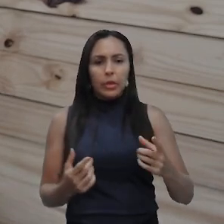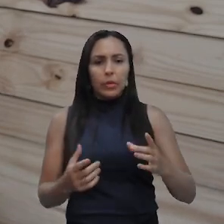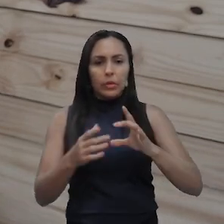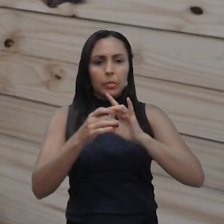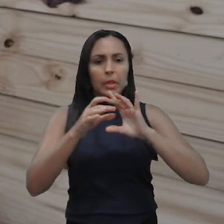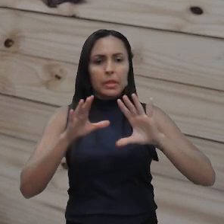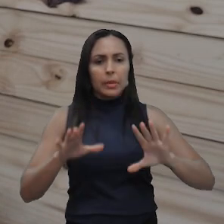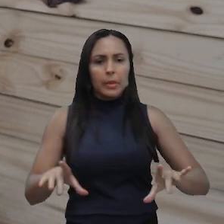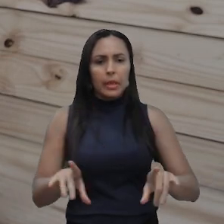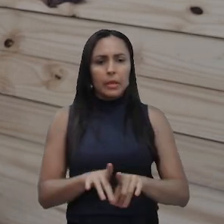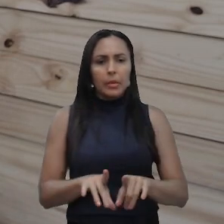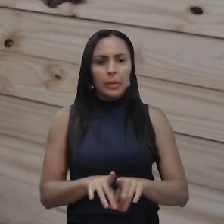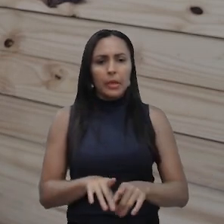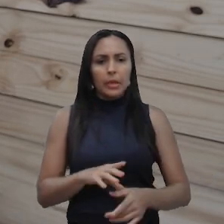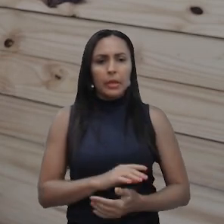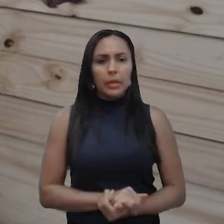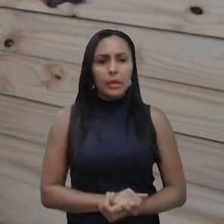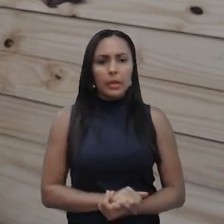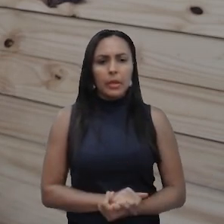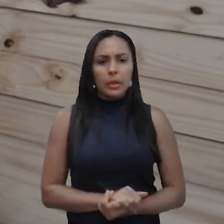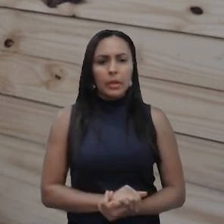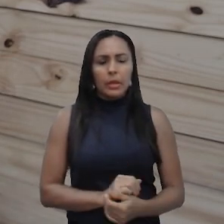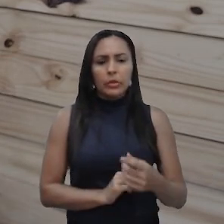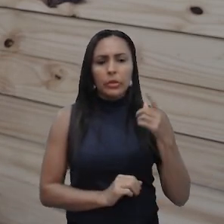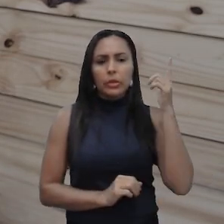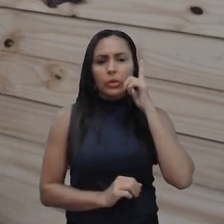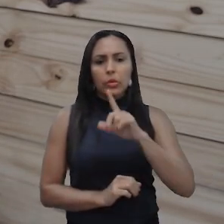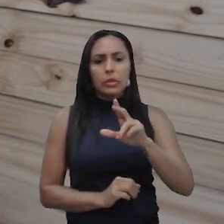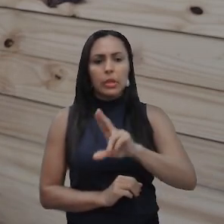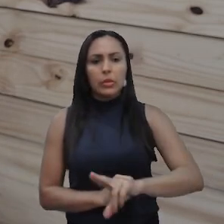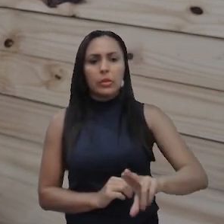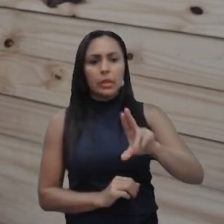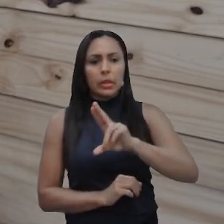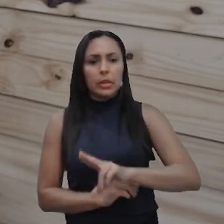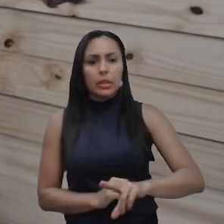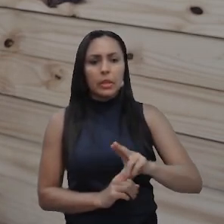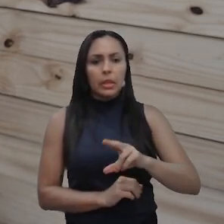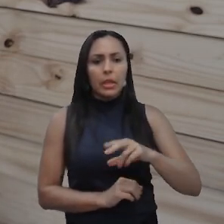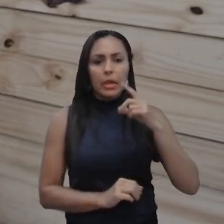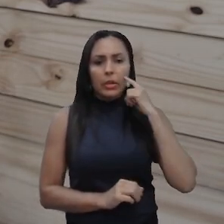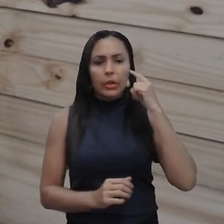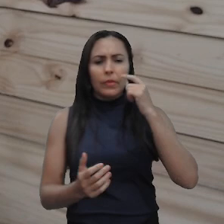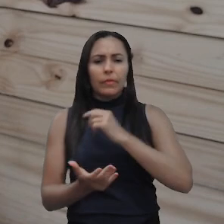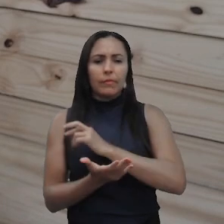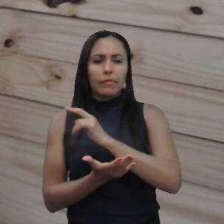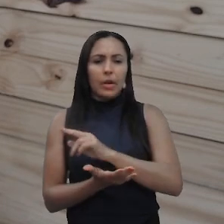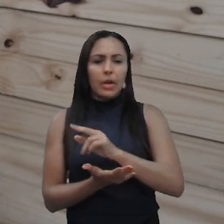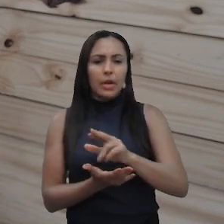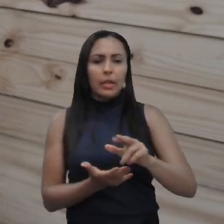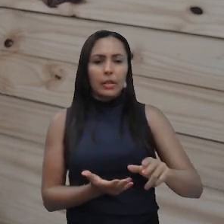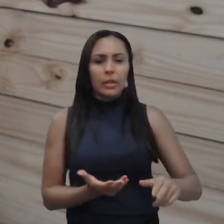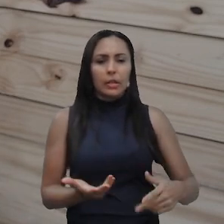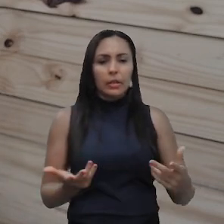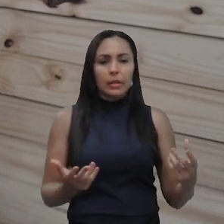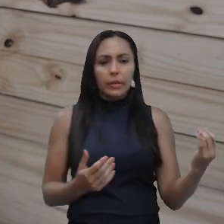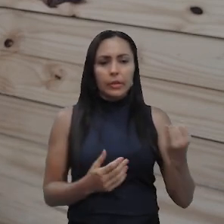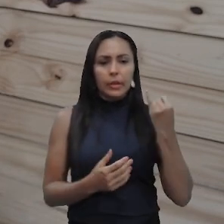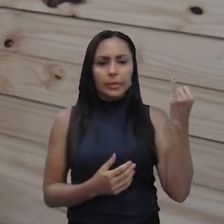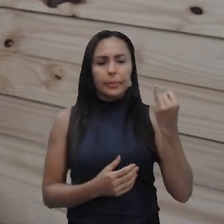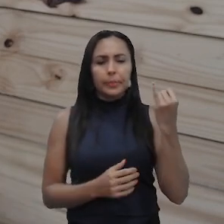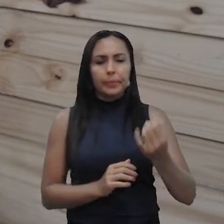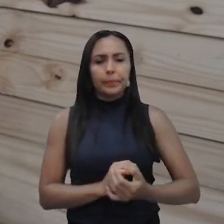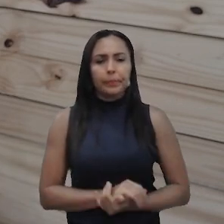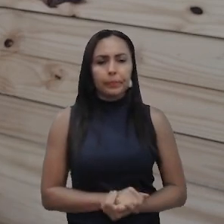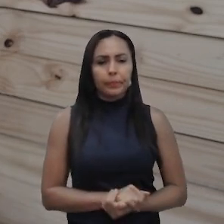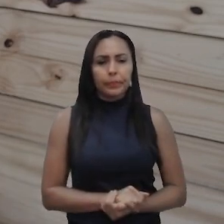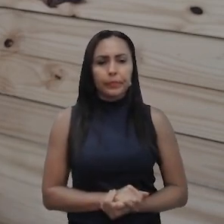os tipos, enfim, a gente consegue utilizar de maneira muito diferente, muito interessante. Beleza? Então